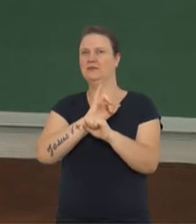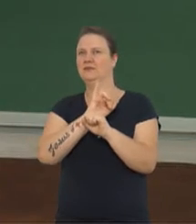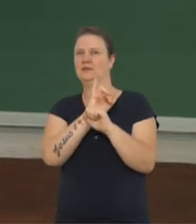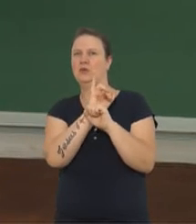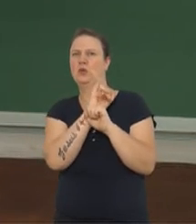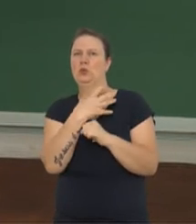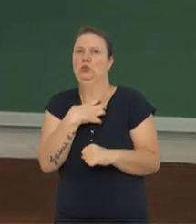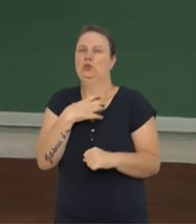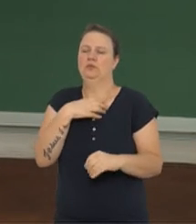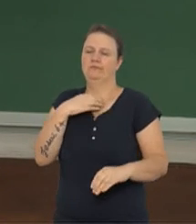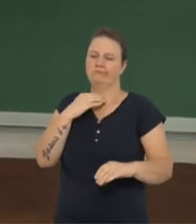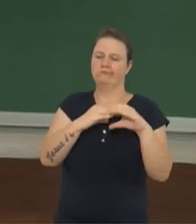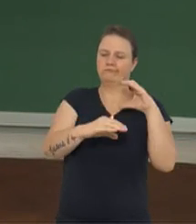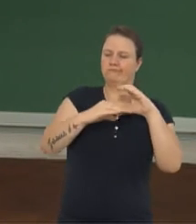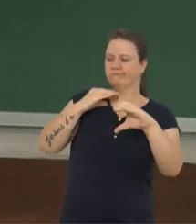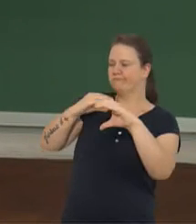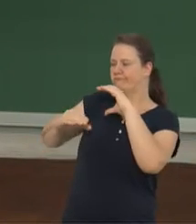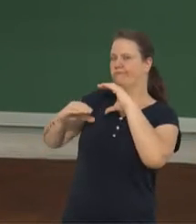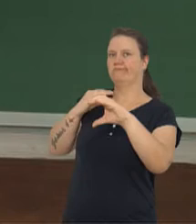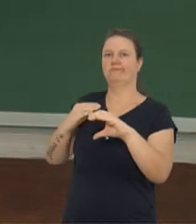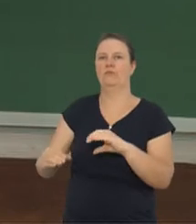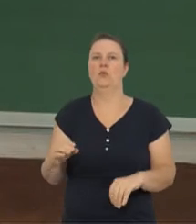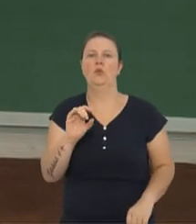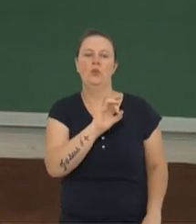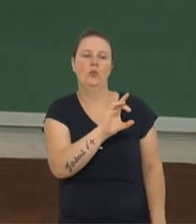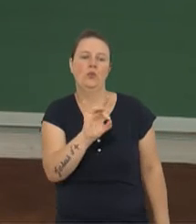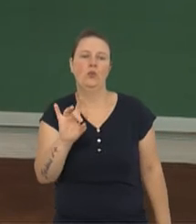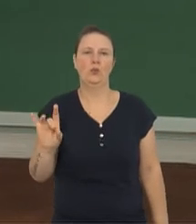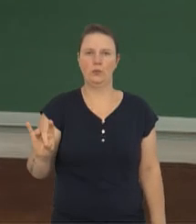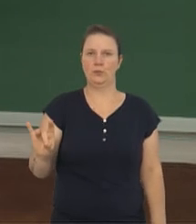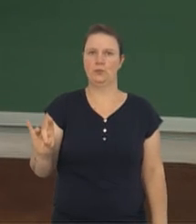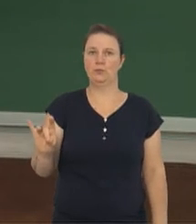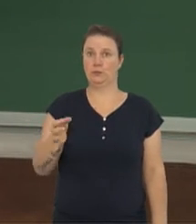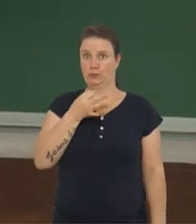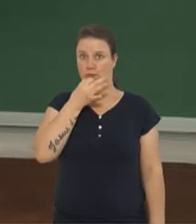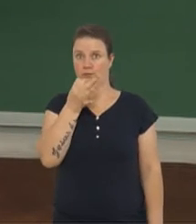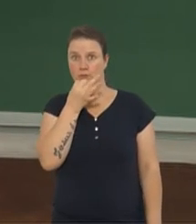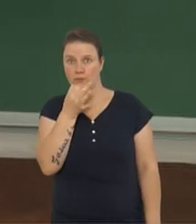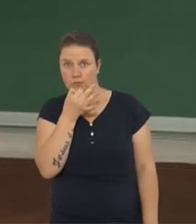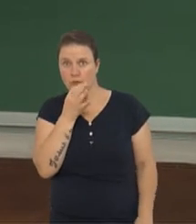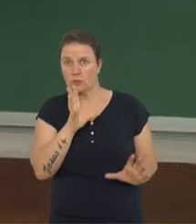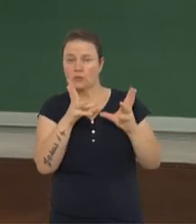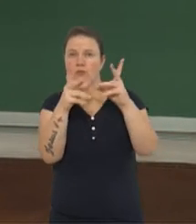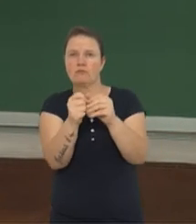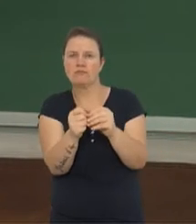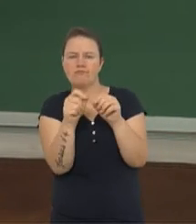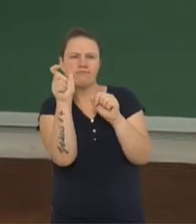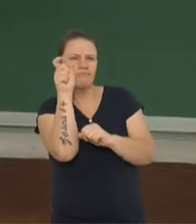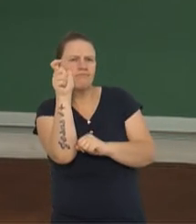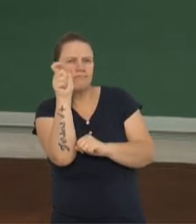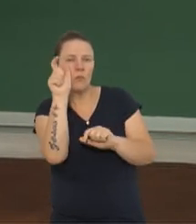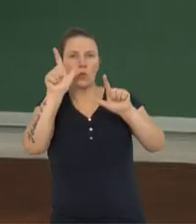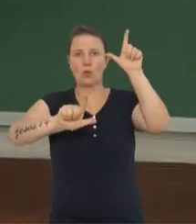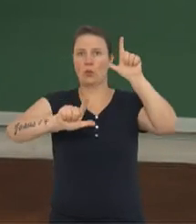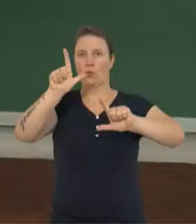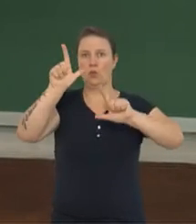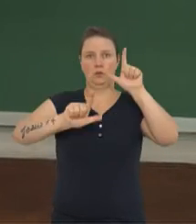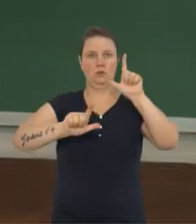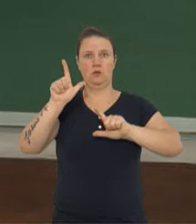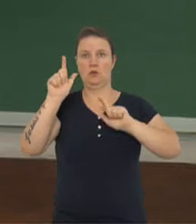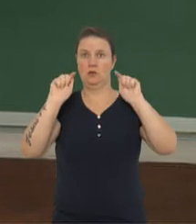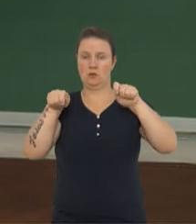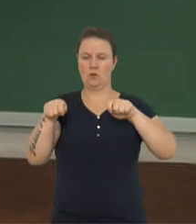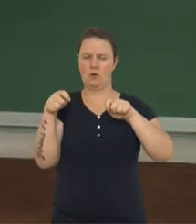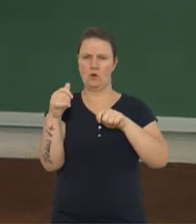forma de nós nos comunicarmos hoje no dia a dia. Então, eu sugiro para aqueles que estão nos acompanhando pela TV, principalmente, você pode posicionar